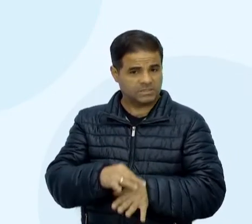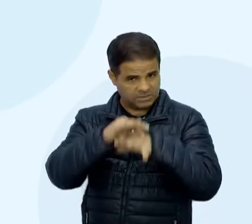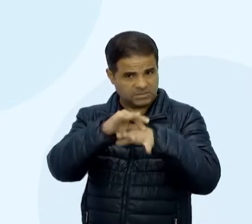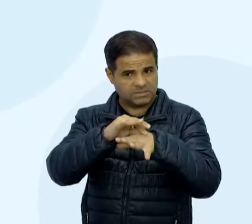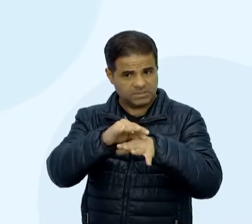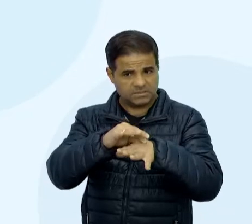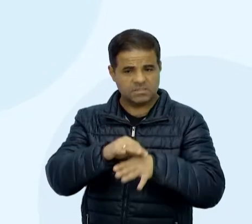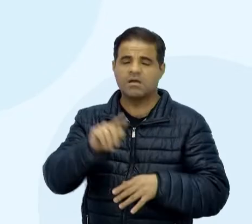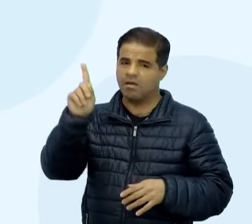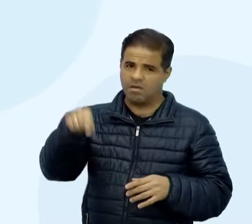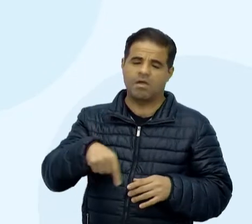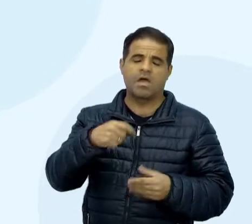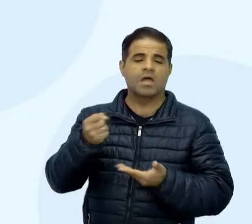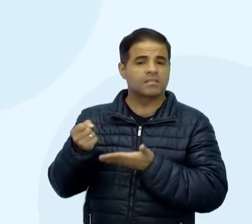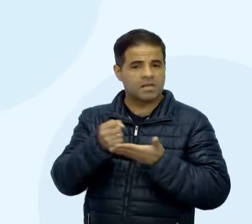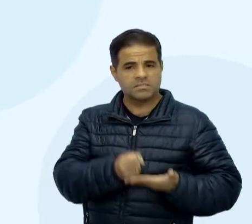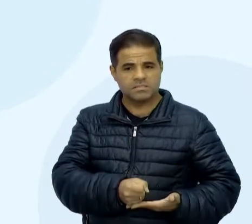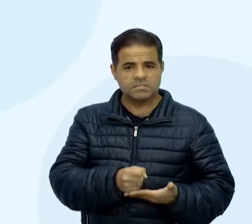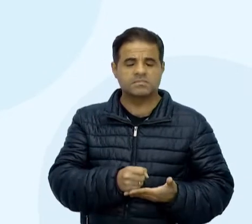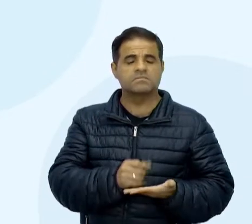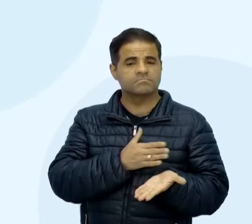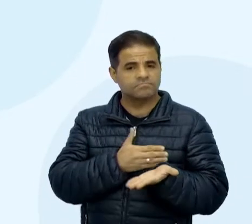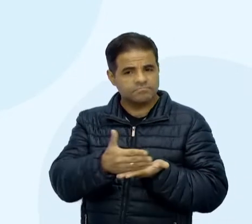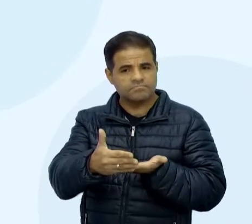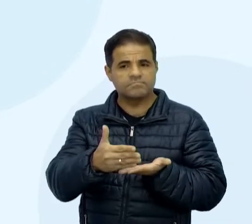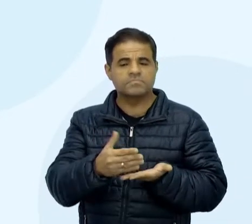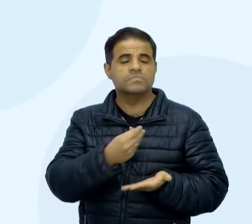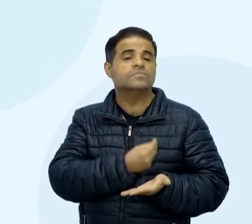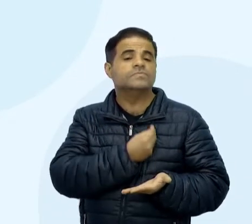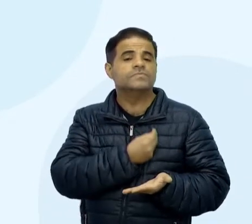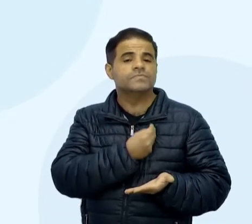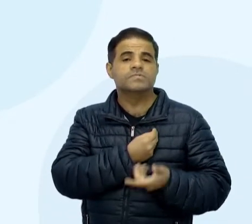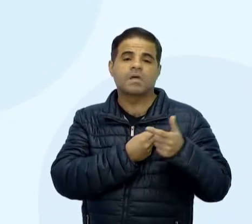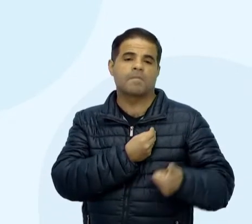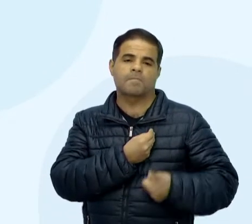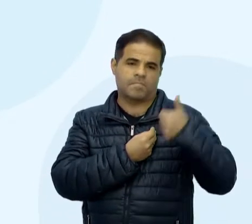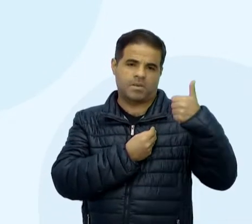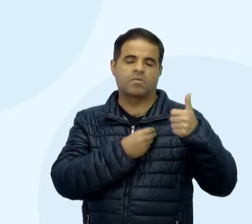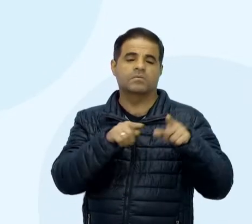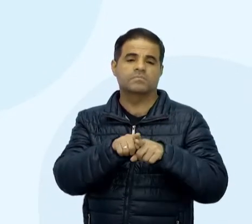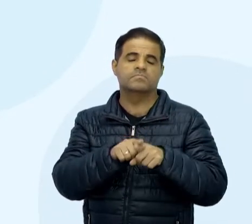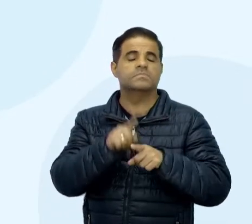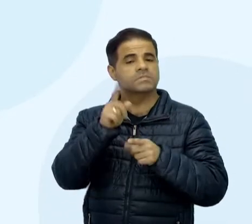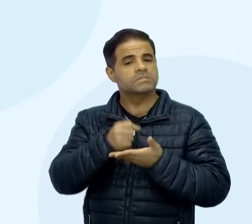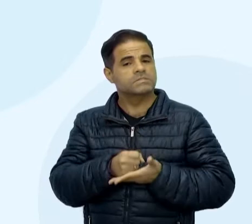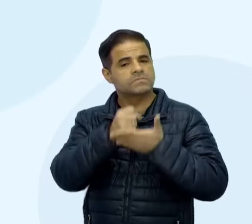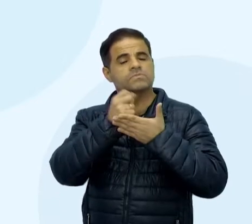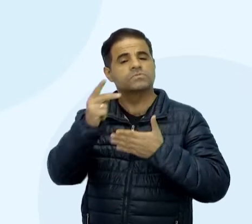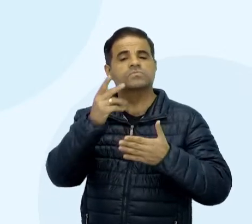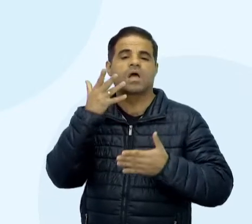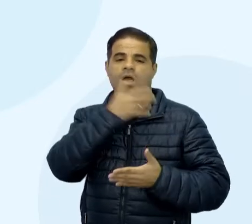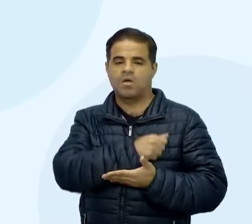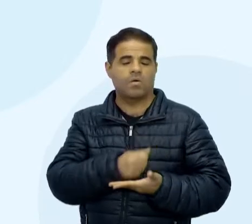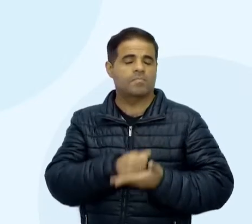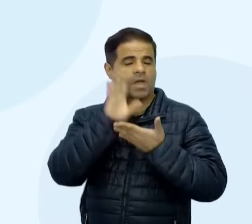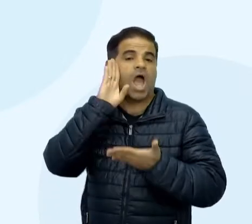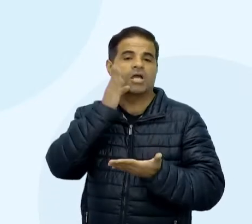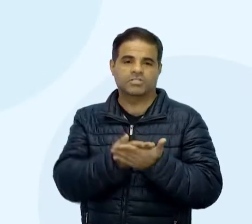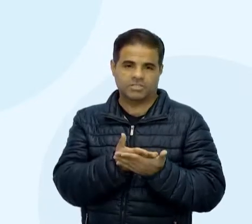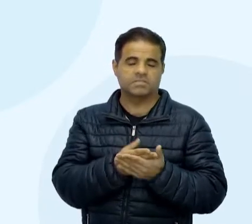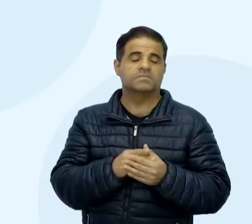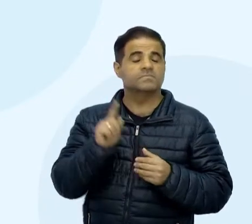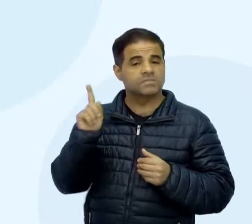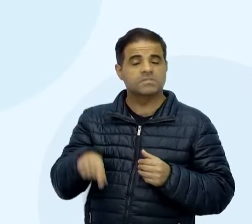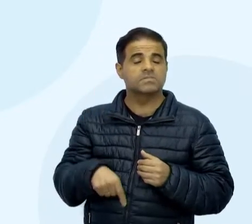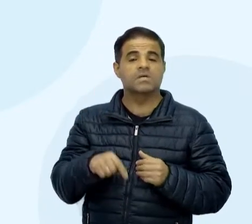né, ele lhes traria uma vida melhor, além da salvação de suas almas, tá? Eles acreditavam